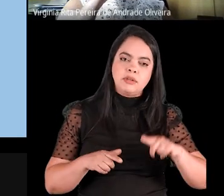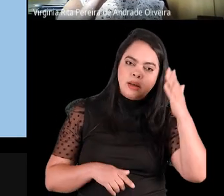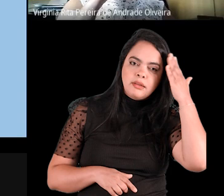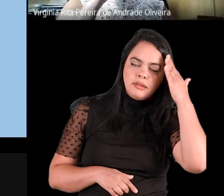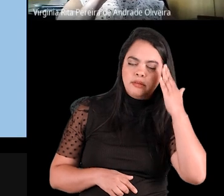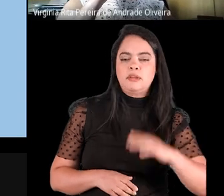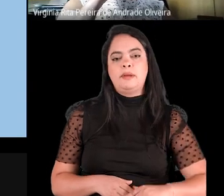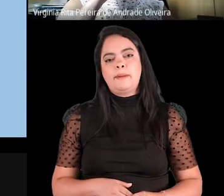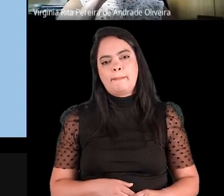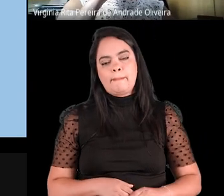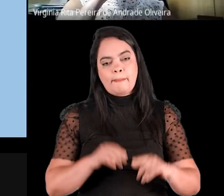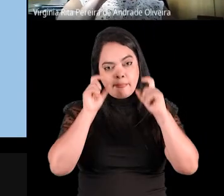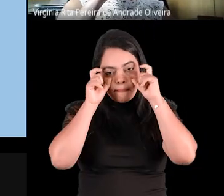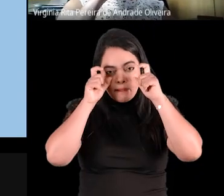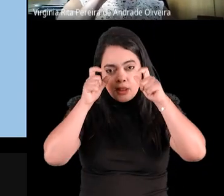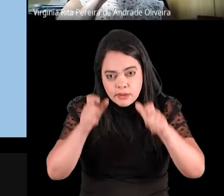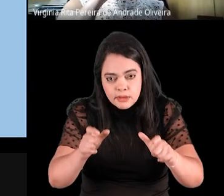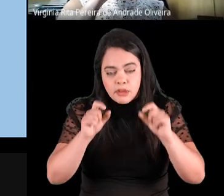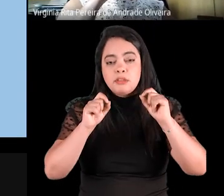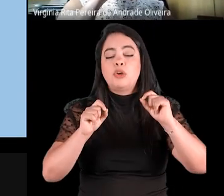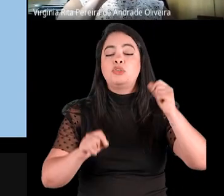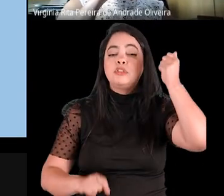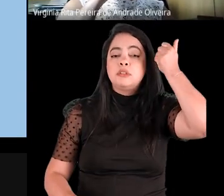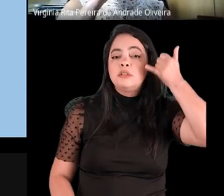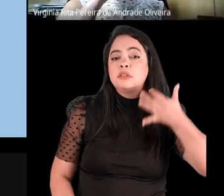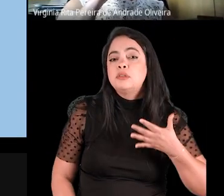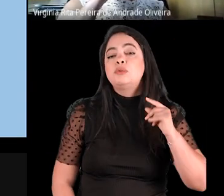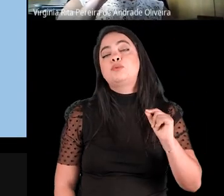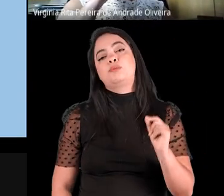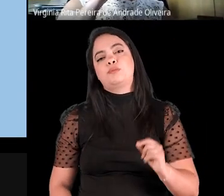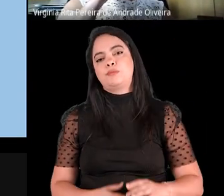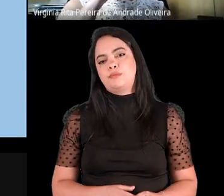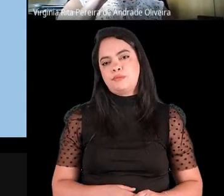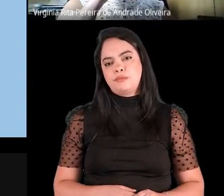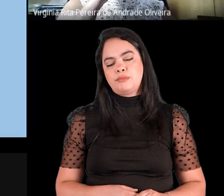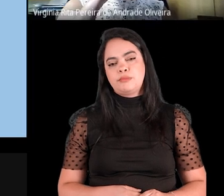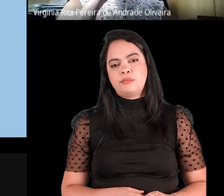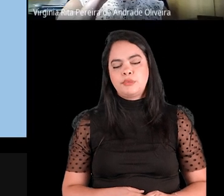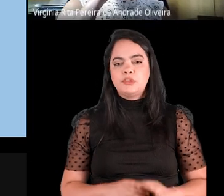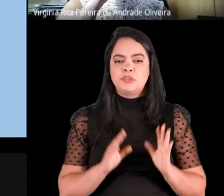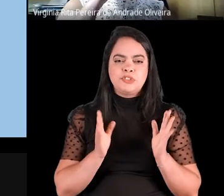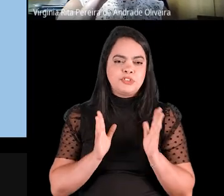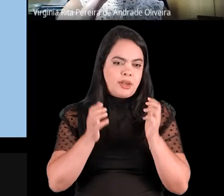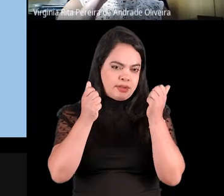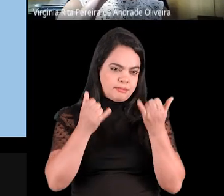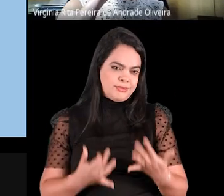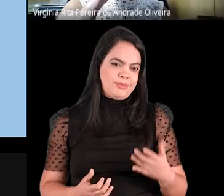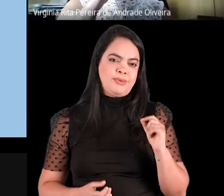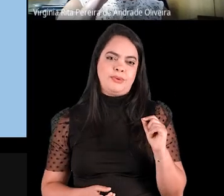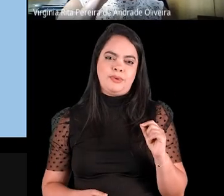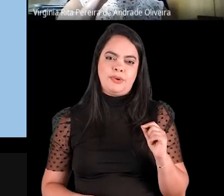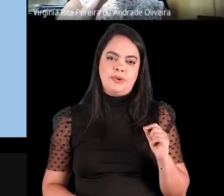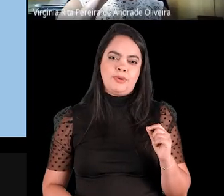acho interessante, inclusive, nesse movimento da audiodescrição, é que, como a gente tentou enfatizar, né, ele não é algo que